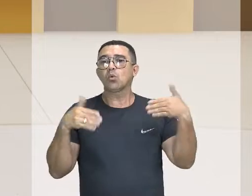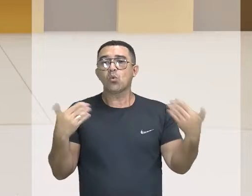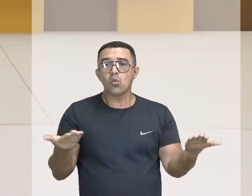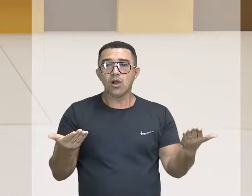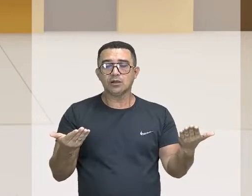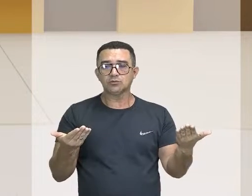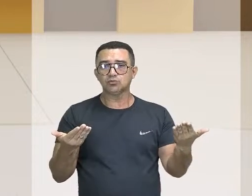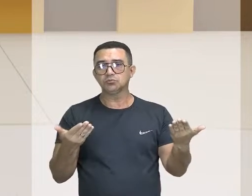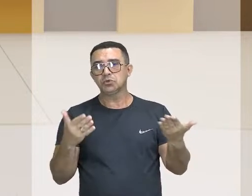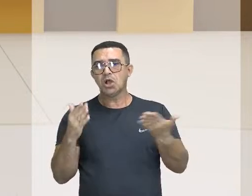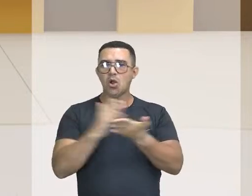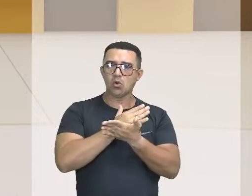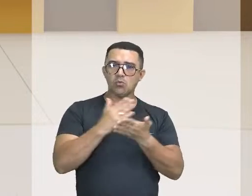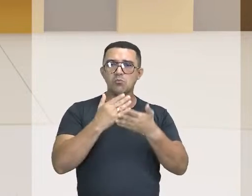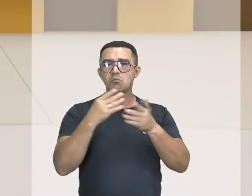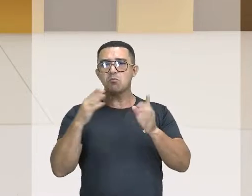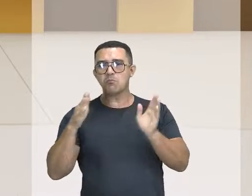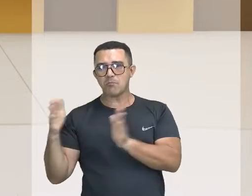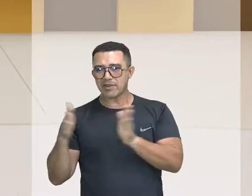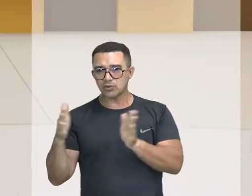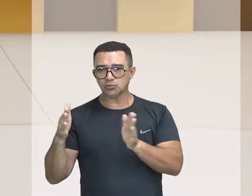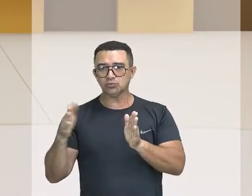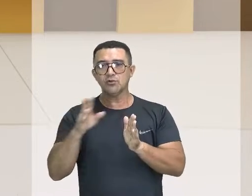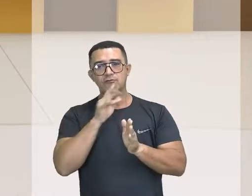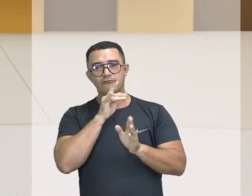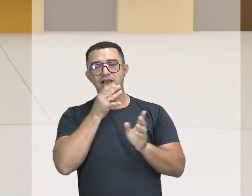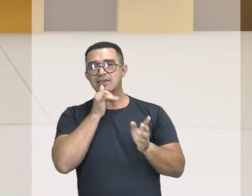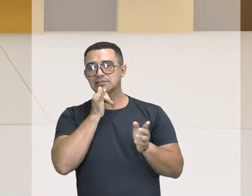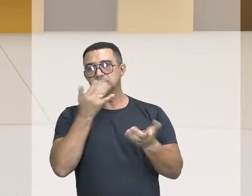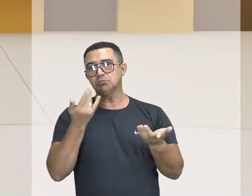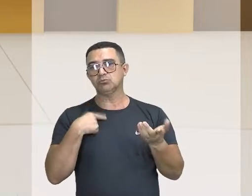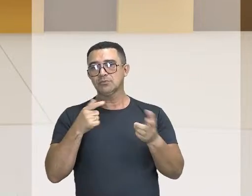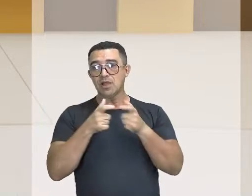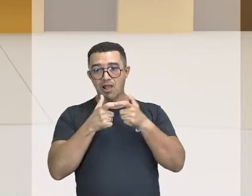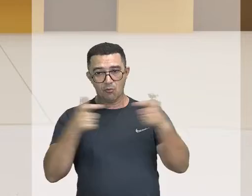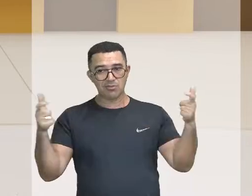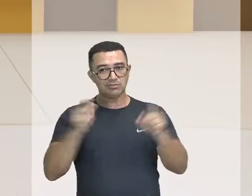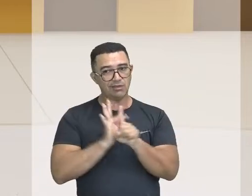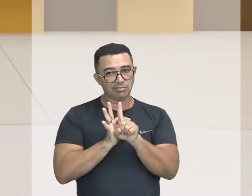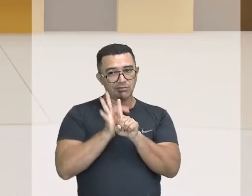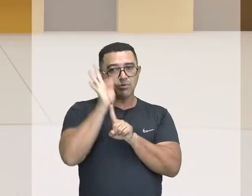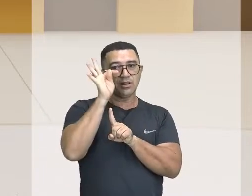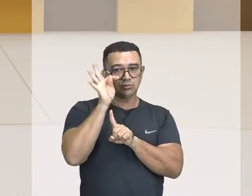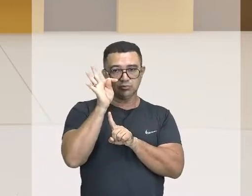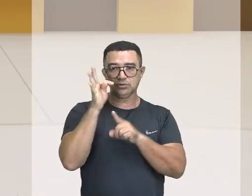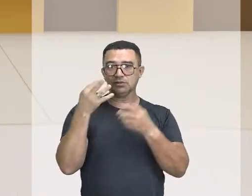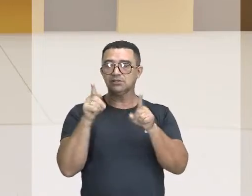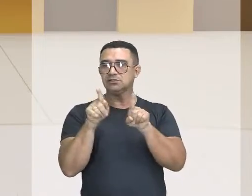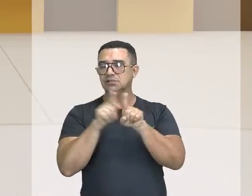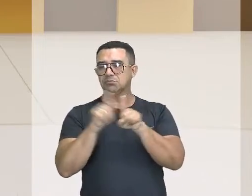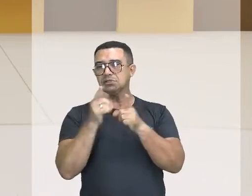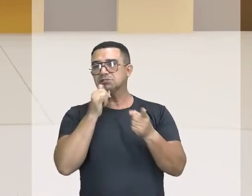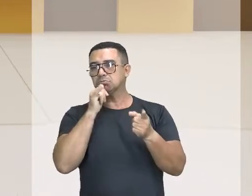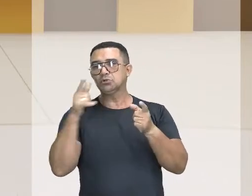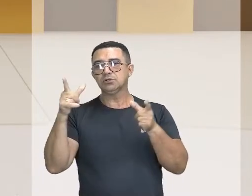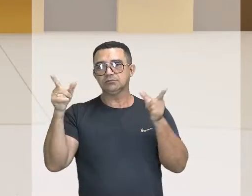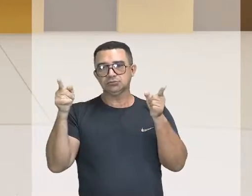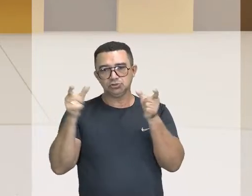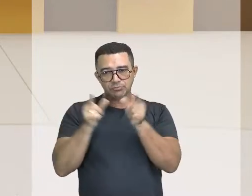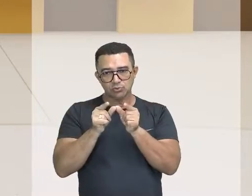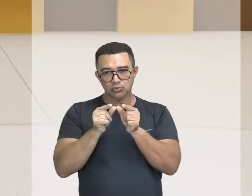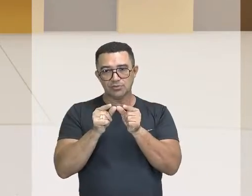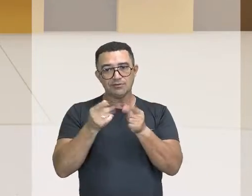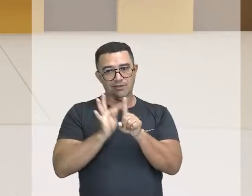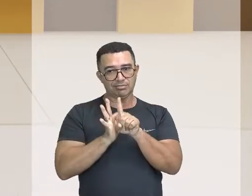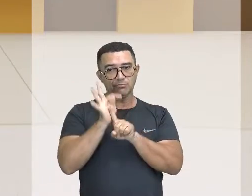quando determinada situação vai interferir para contribuir para aumentar a temperatura e quando vai interferir para diminuir a temperatura,